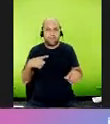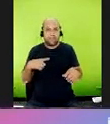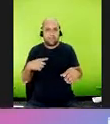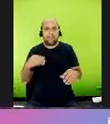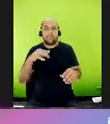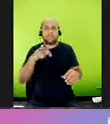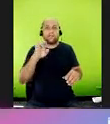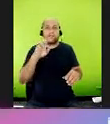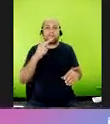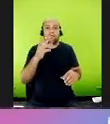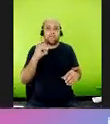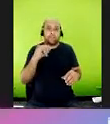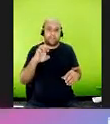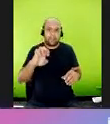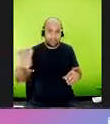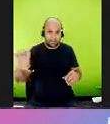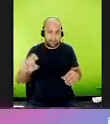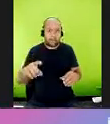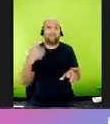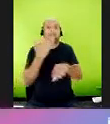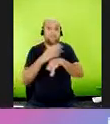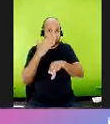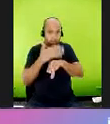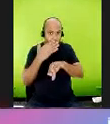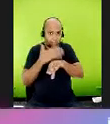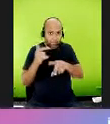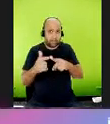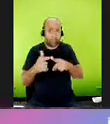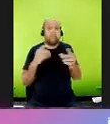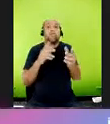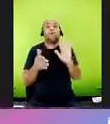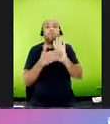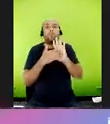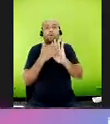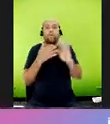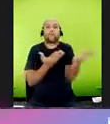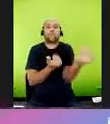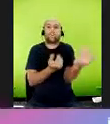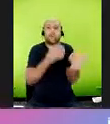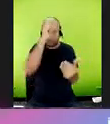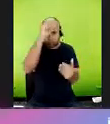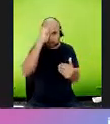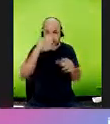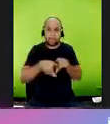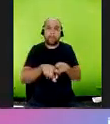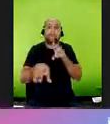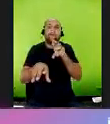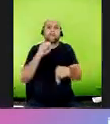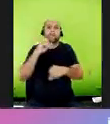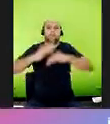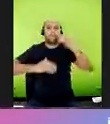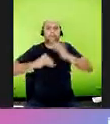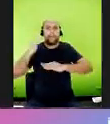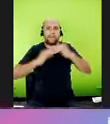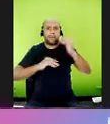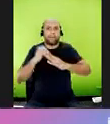trainer a gente tem estágio a gente tem programa Jovem Aprendiz tem o programa formação profissional todos eles são portas de entrada